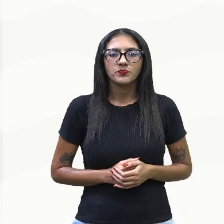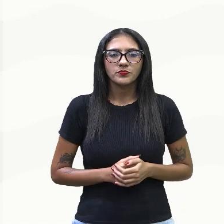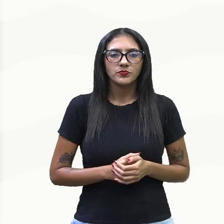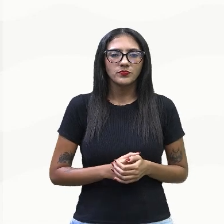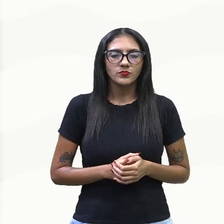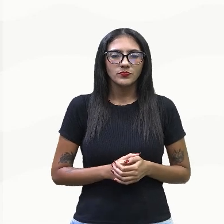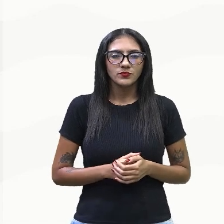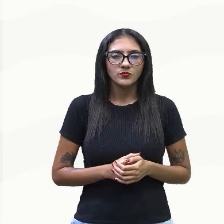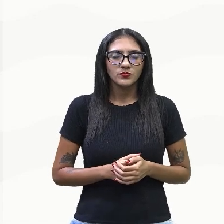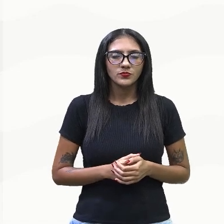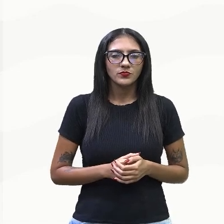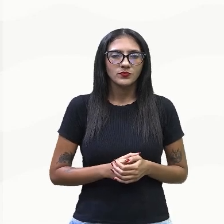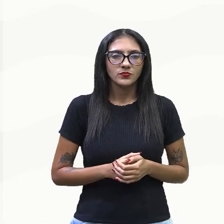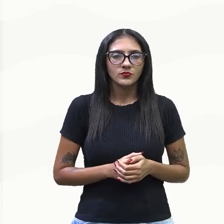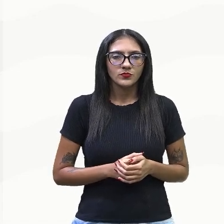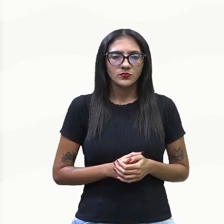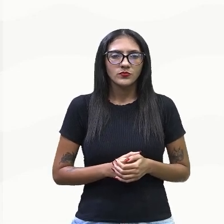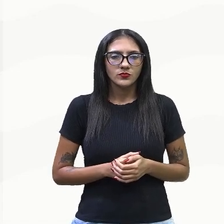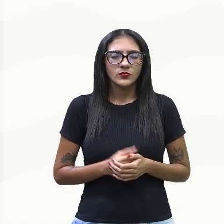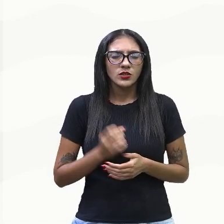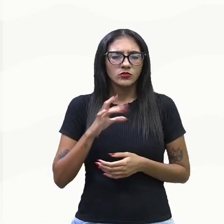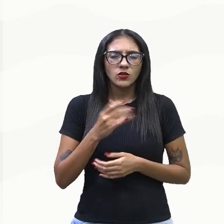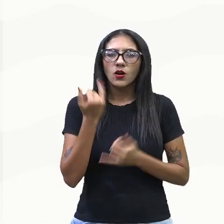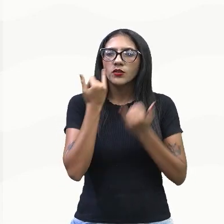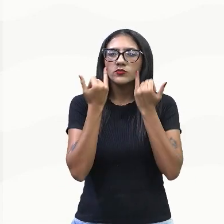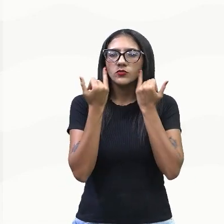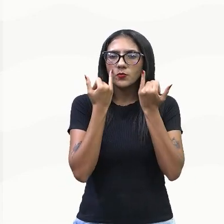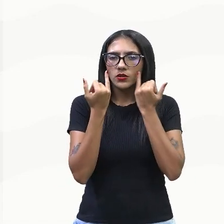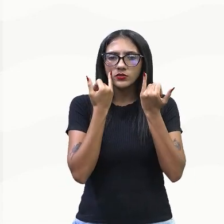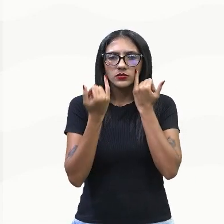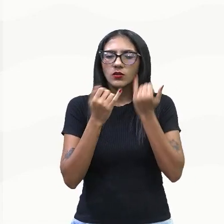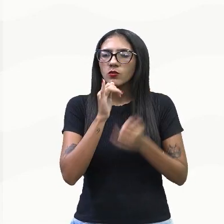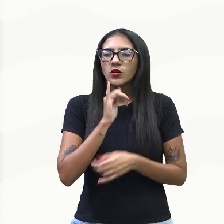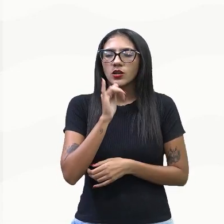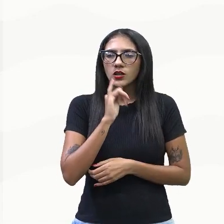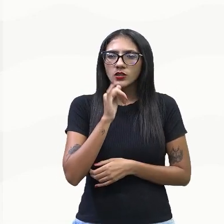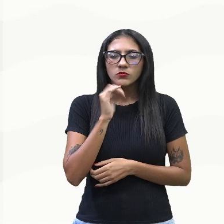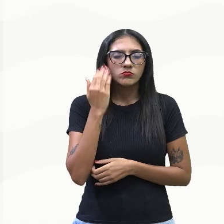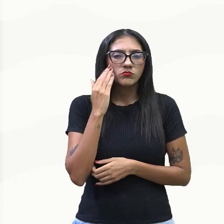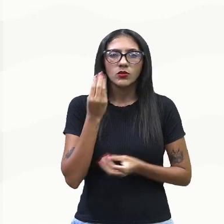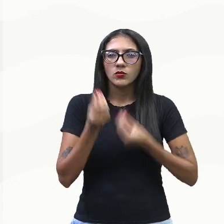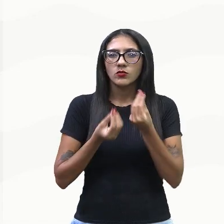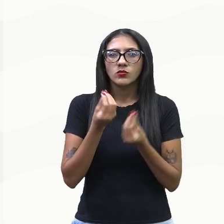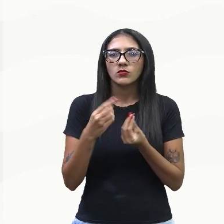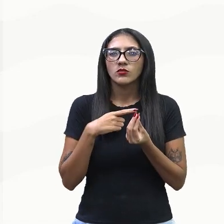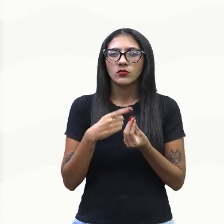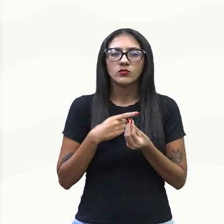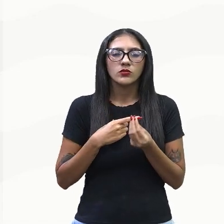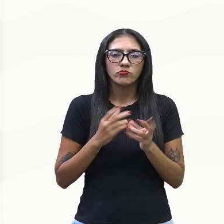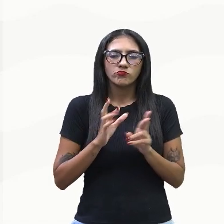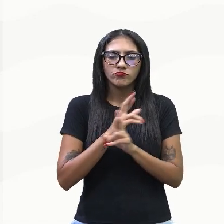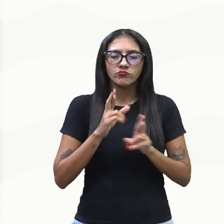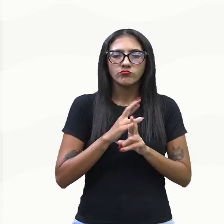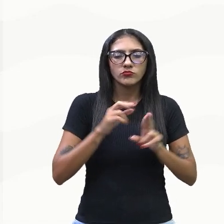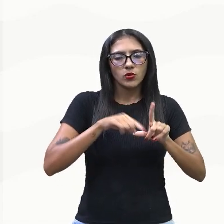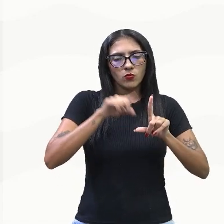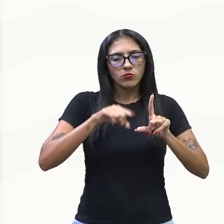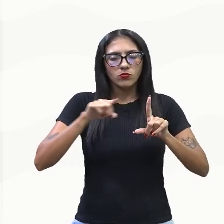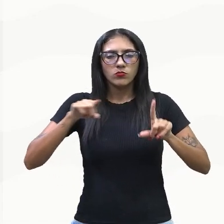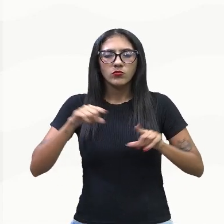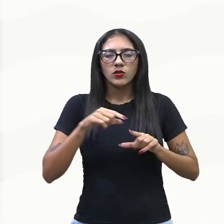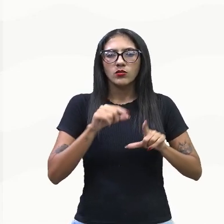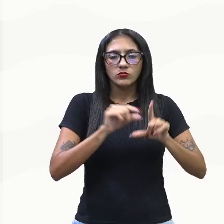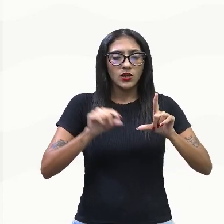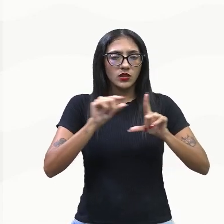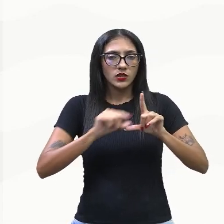adentrando aqui no caráter das informações que estão. É só para entender como fica organizado um gráfico, a sua